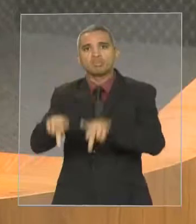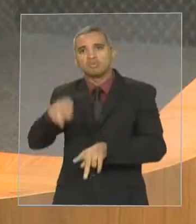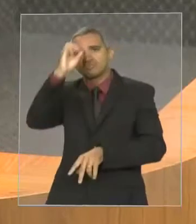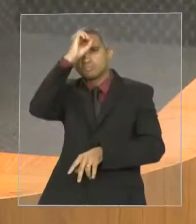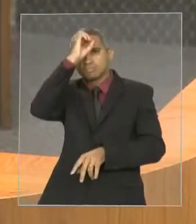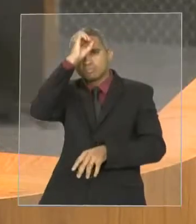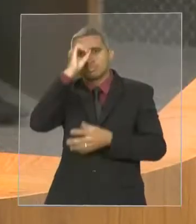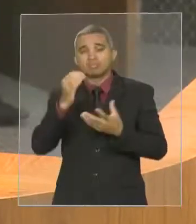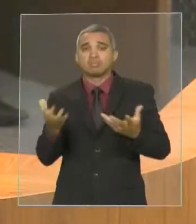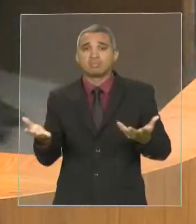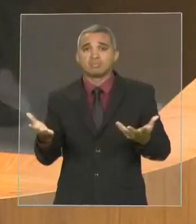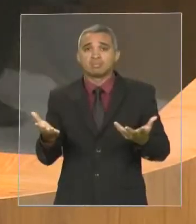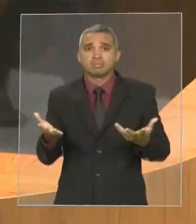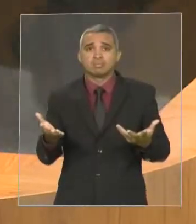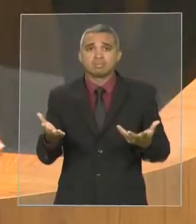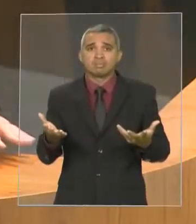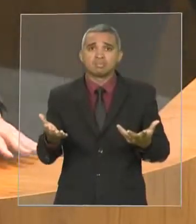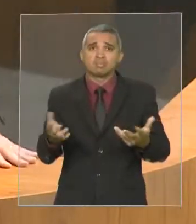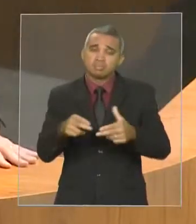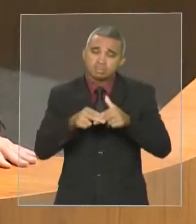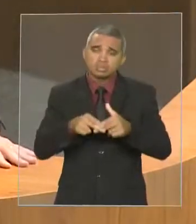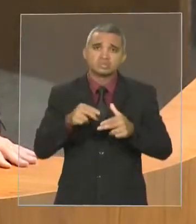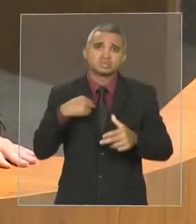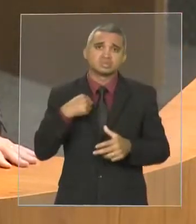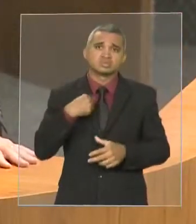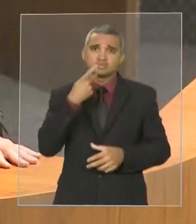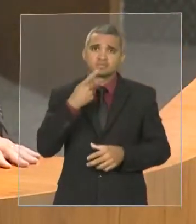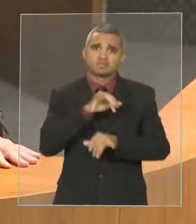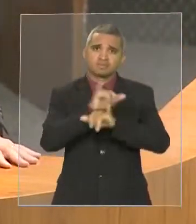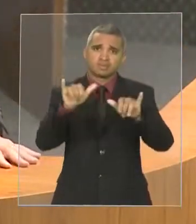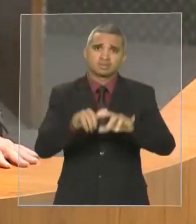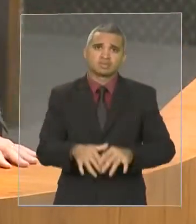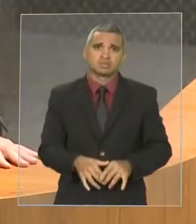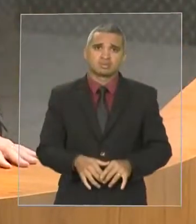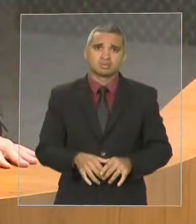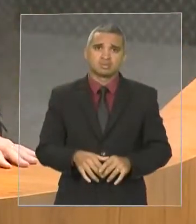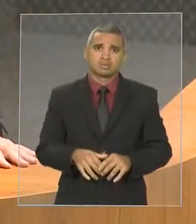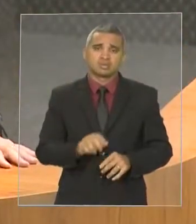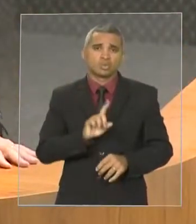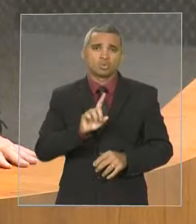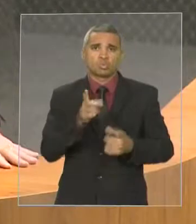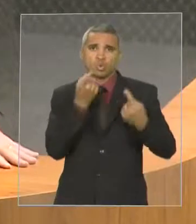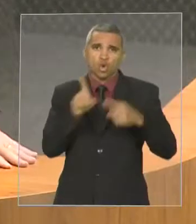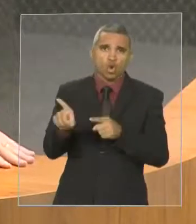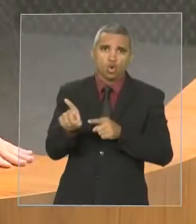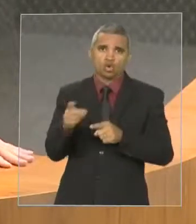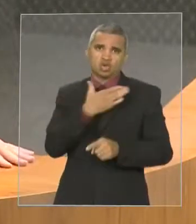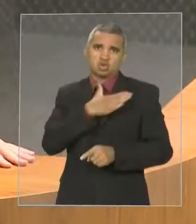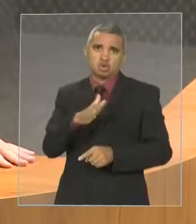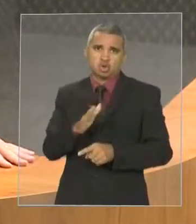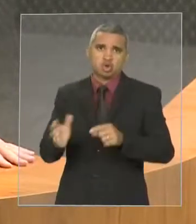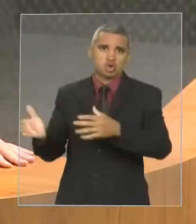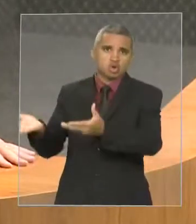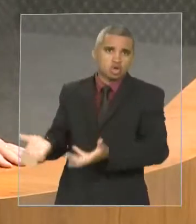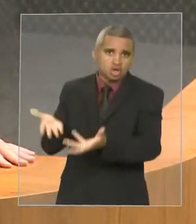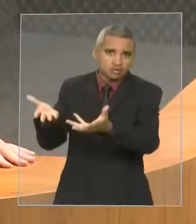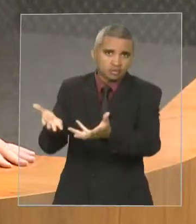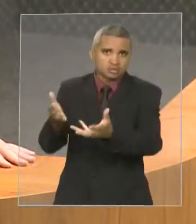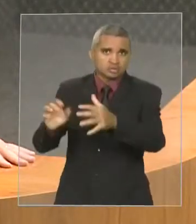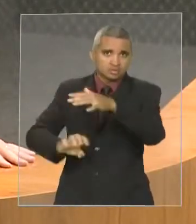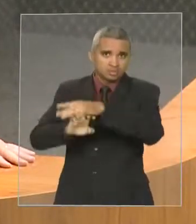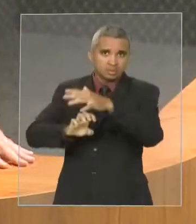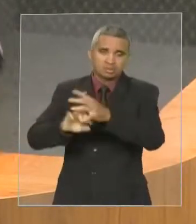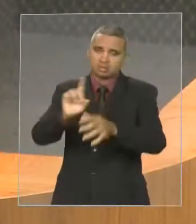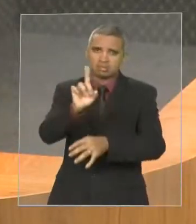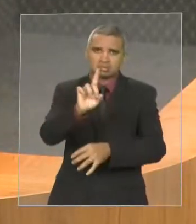a colocação que eu faço aqui, senhor presidente, não é contra o empreendimento. Eu acho que é necessário se implantar empresas